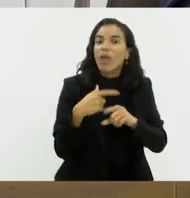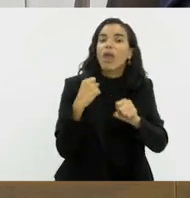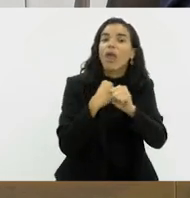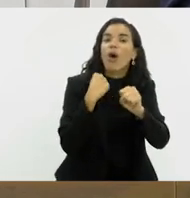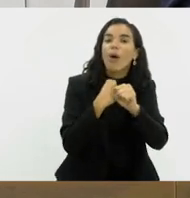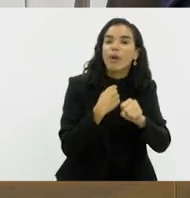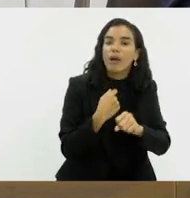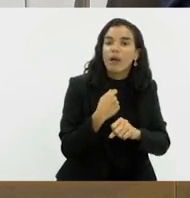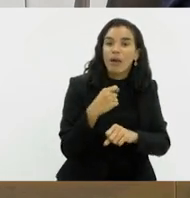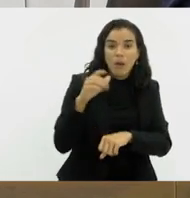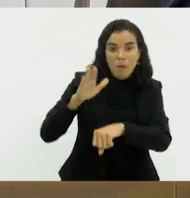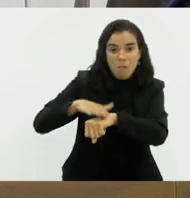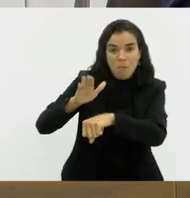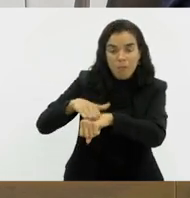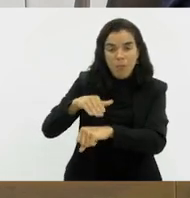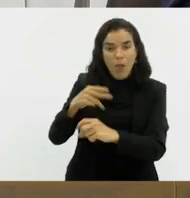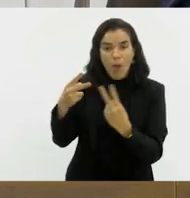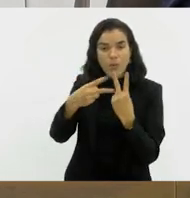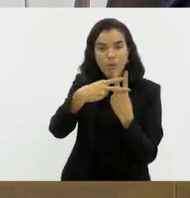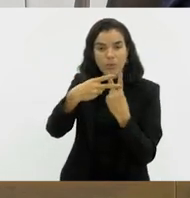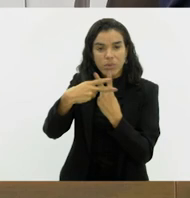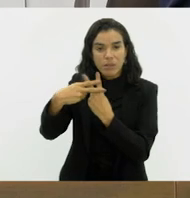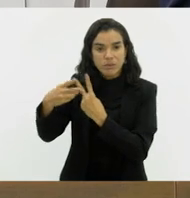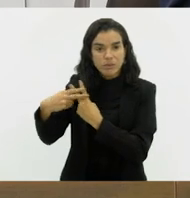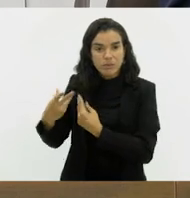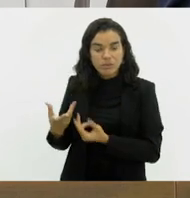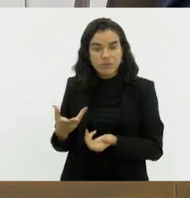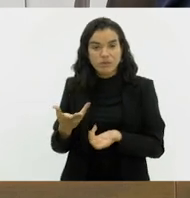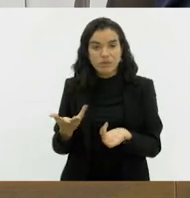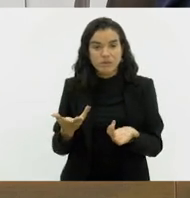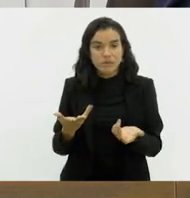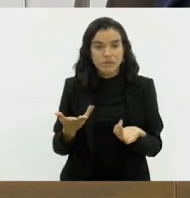né, para fins de construir um hospital sanatório penal.